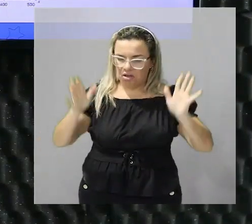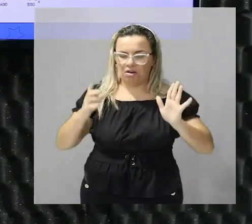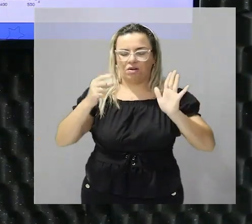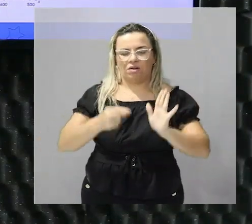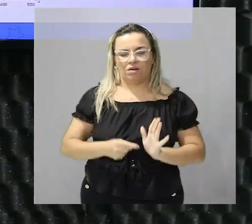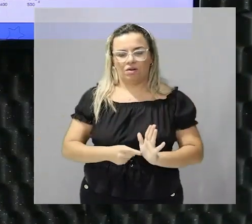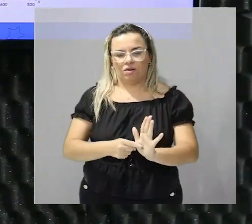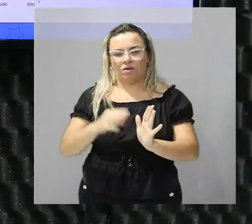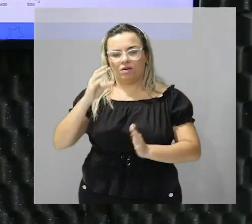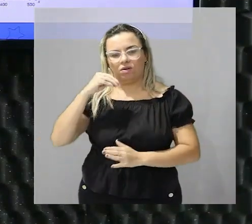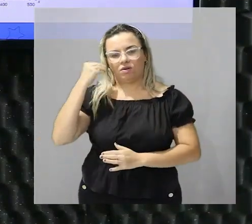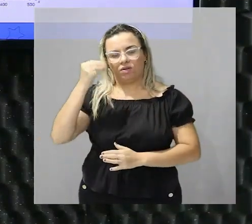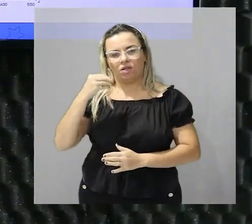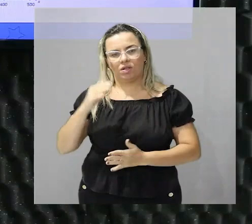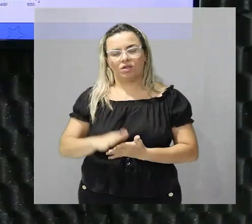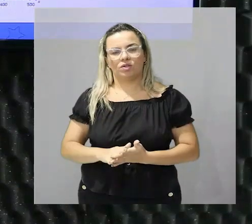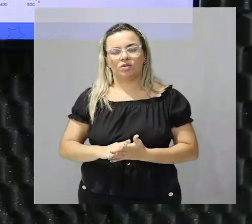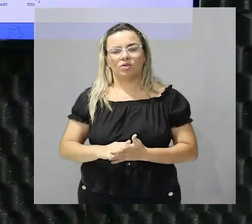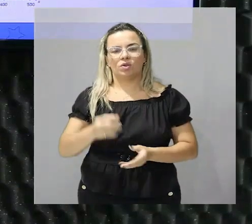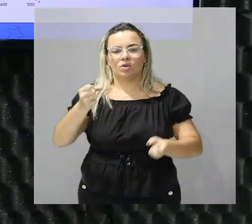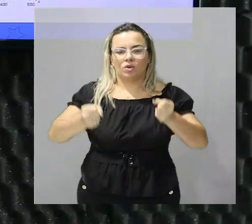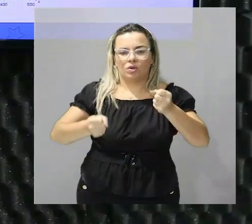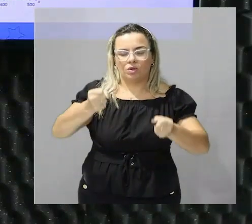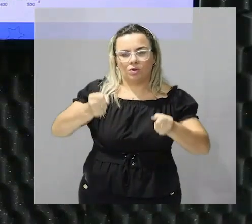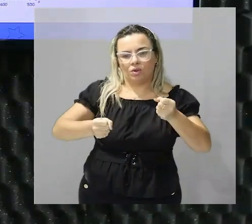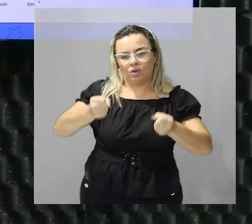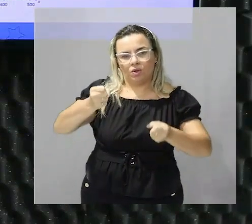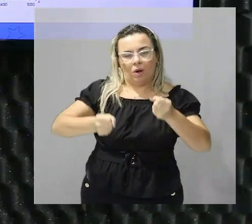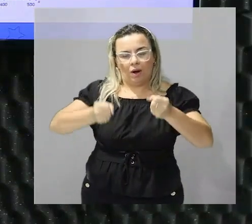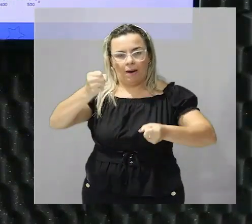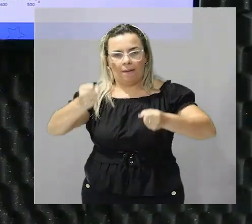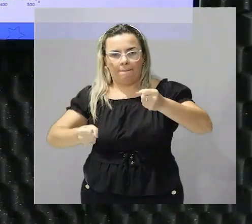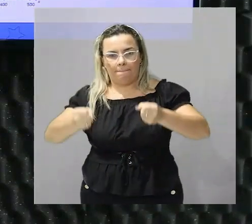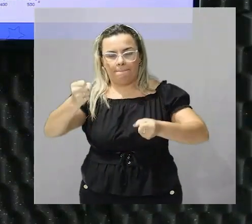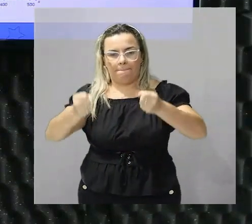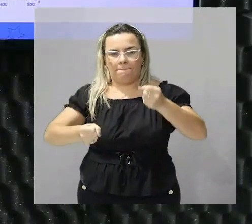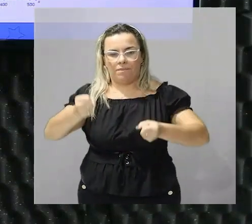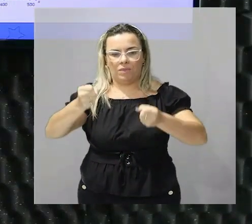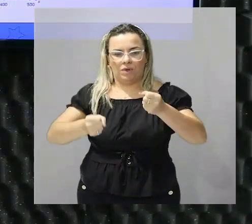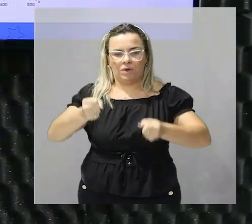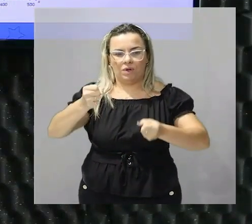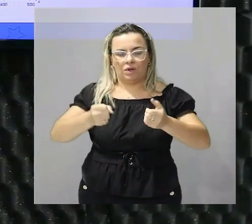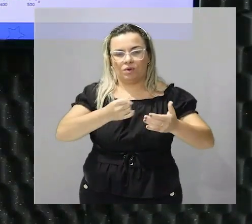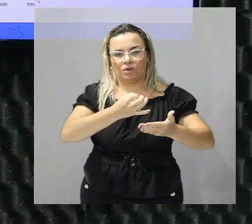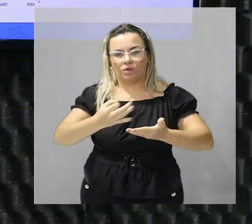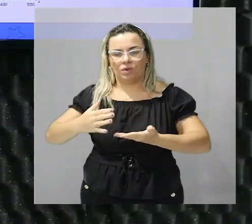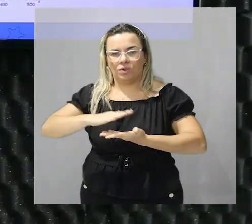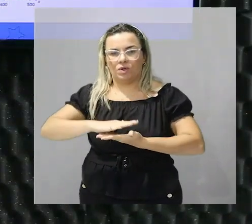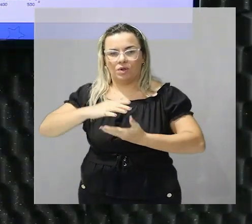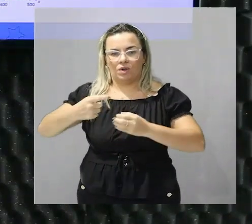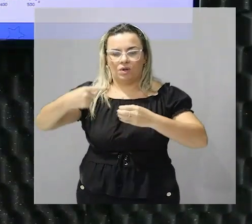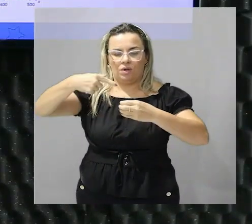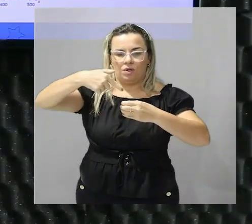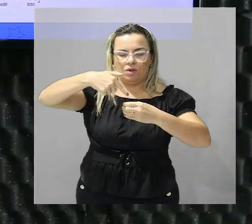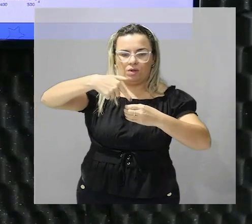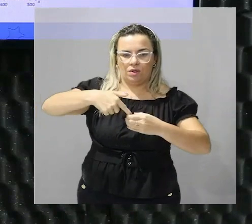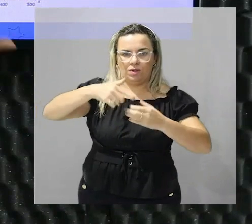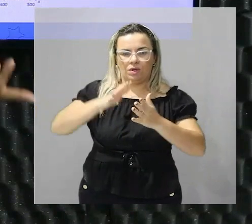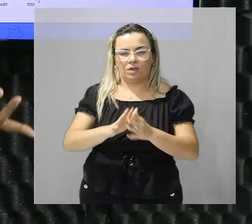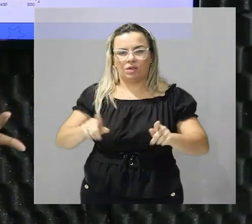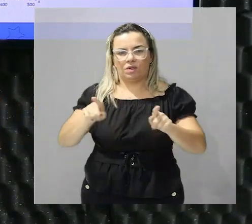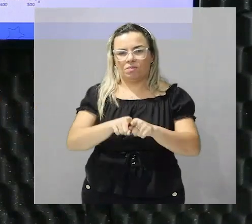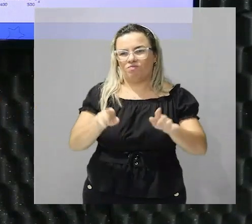Um teste de um automóvel de acordo, né, com o tanto de combustível que foi colocado no tanque e a